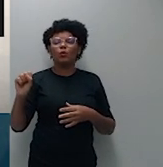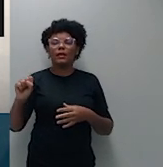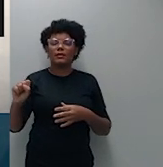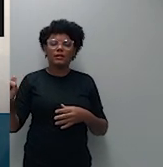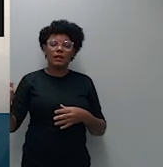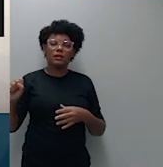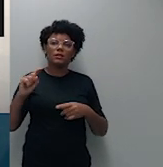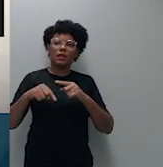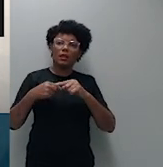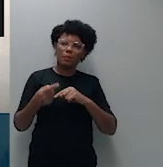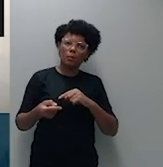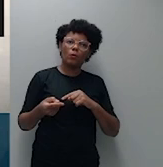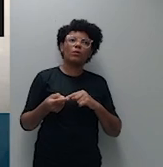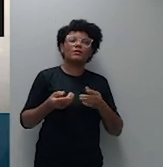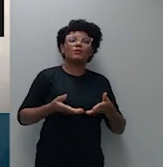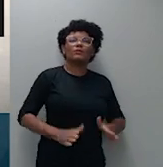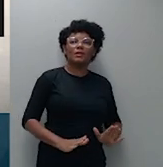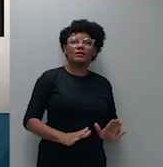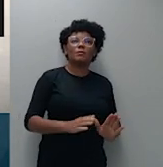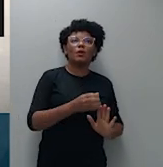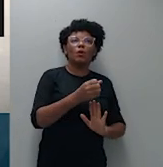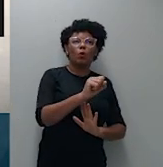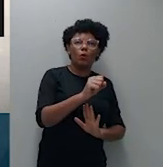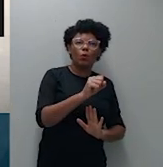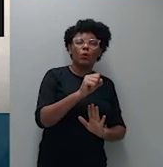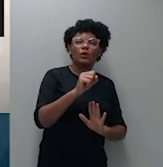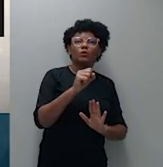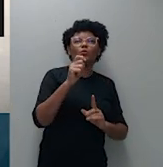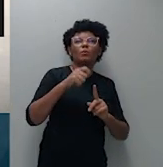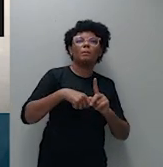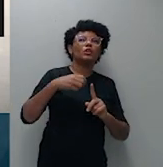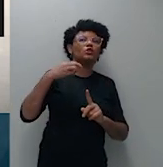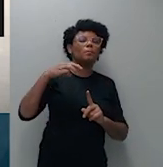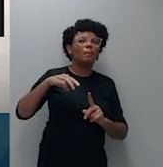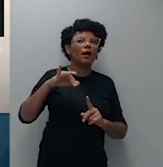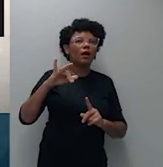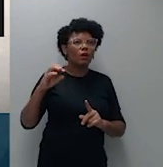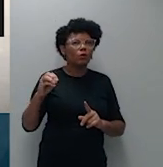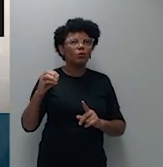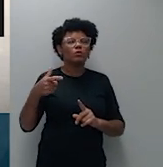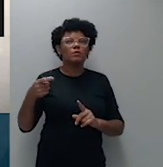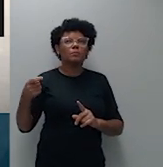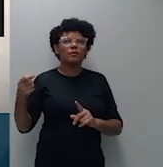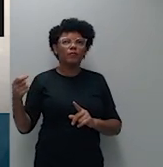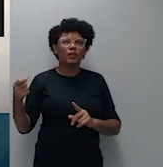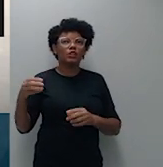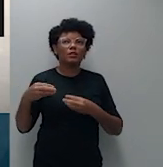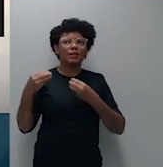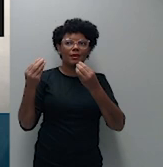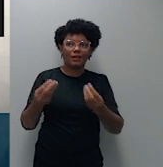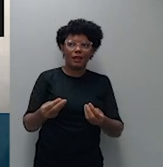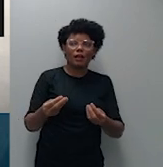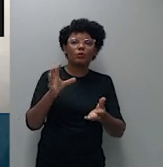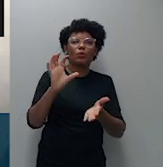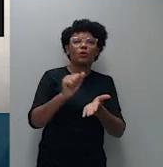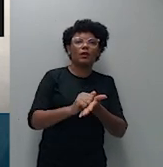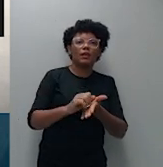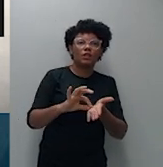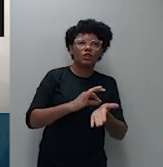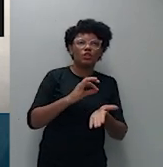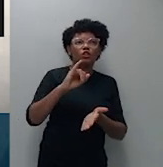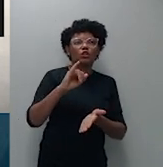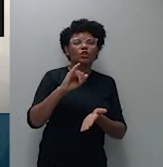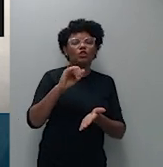logo após o seu nascimento ocorrido em 8 de maio de 2020 teria sido entregue a seu pai